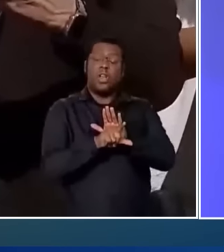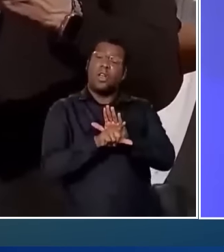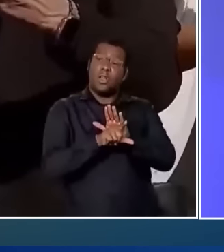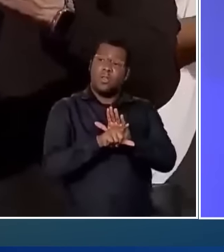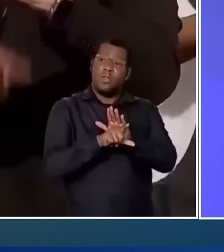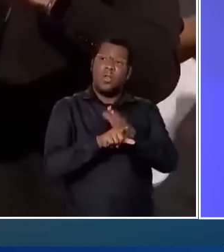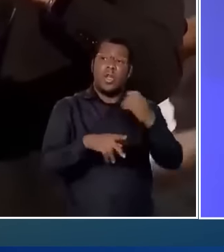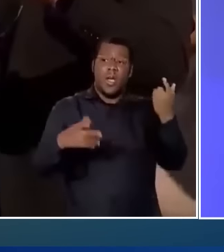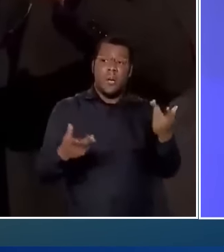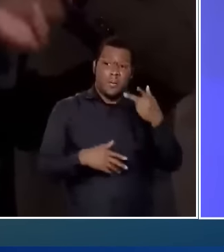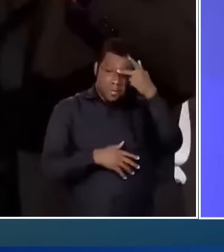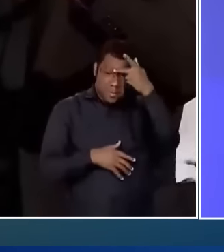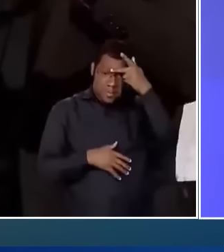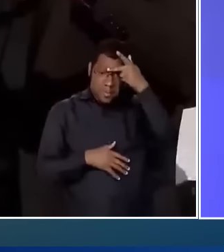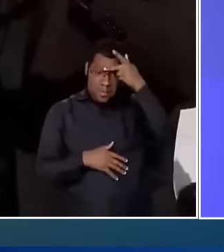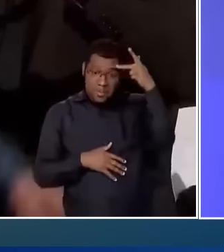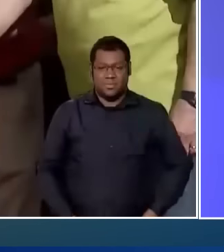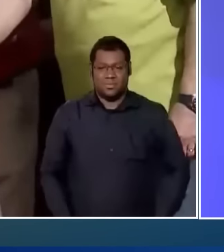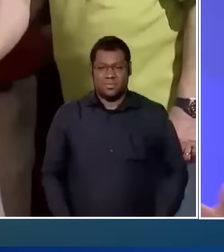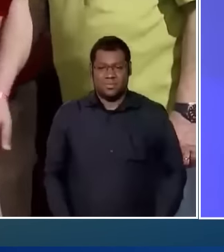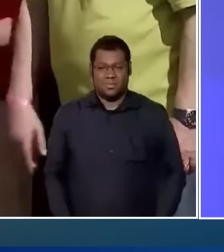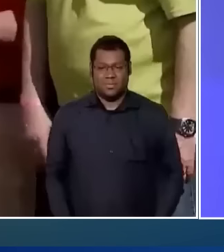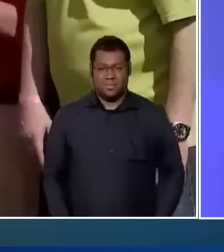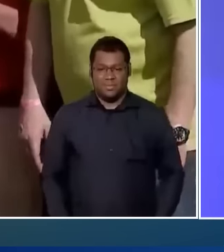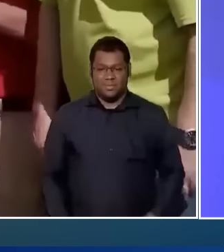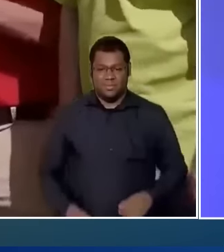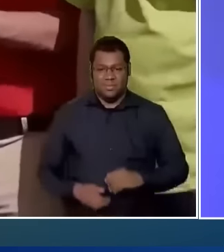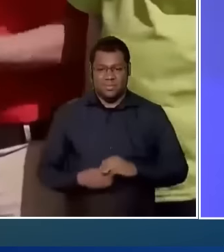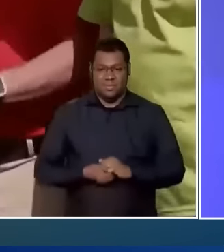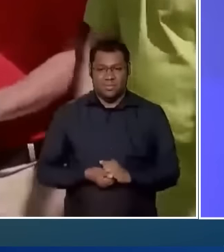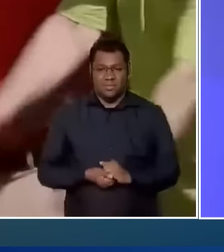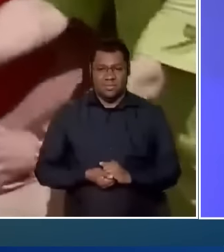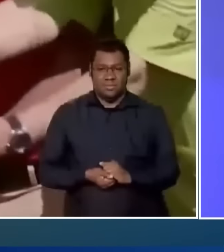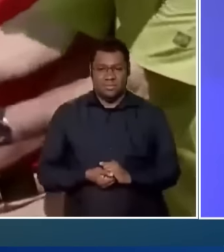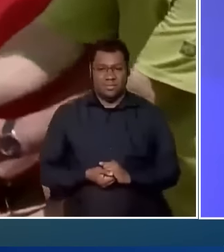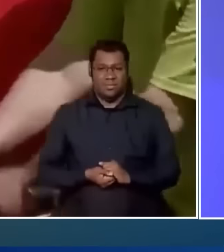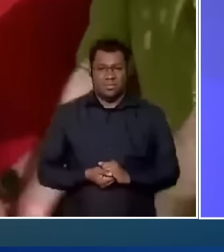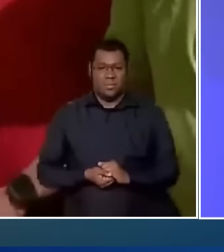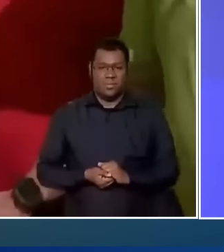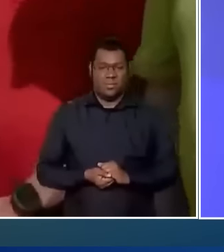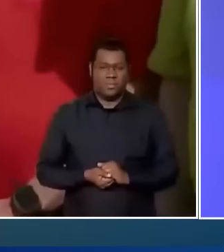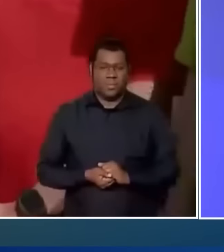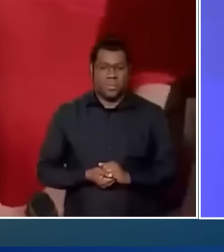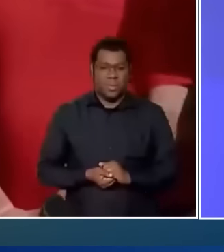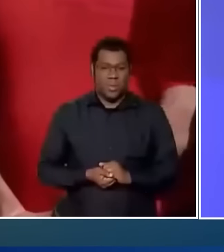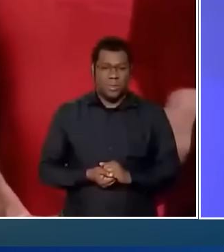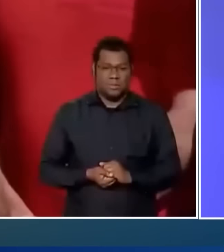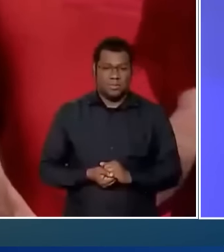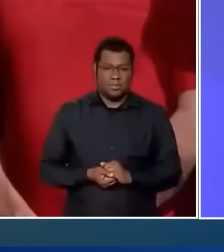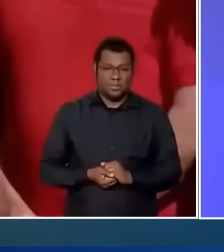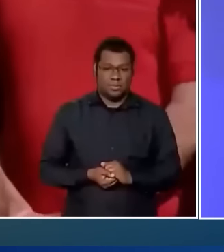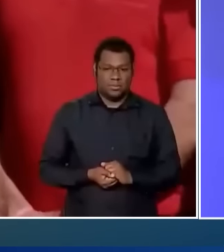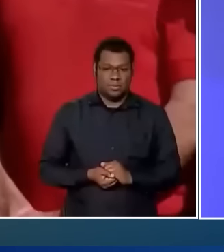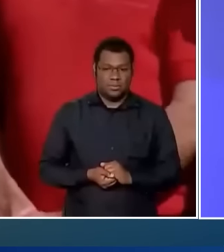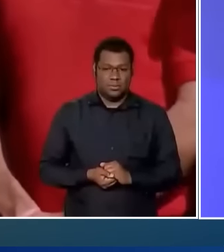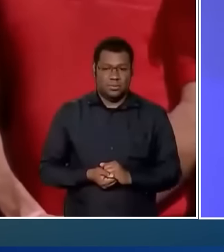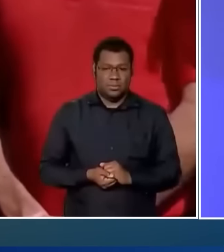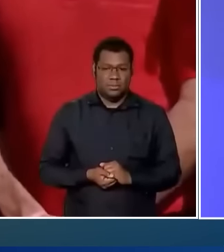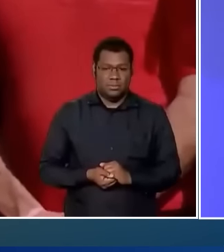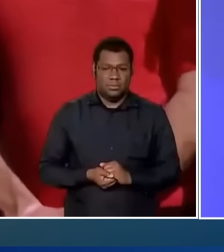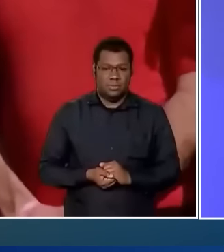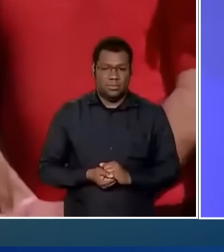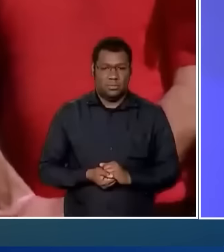urgentemente definir um interlocutor forte, assim como era, por exemplo, o Flávio Dino, que agora não é mais um interlocutor